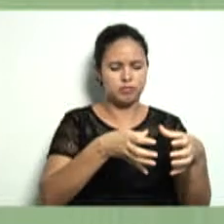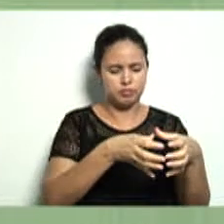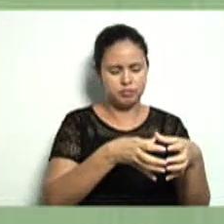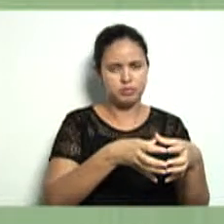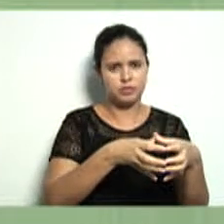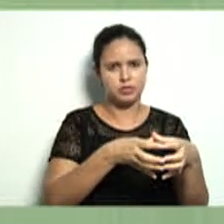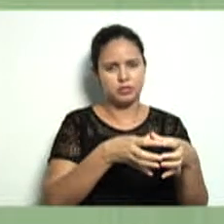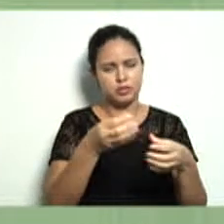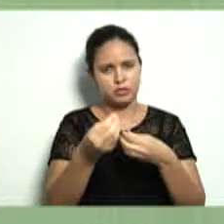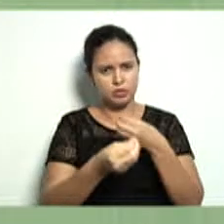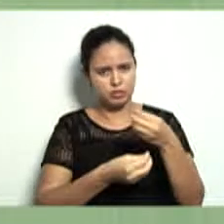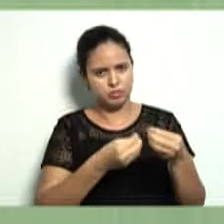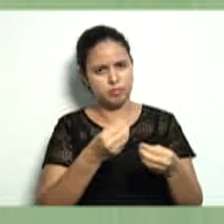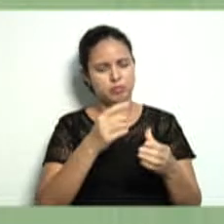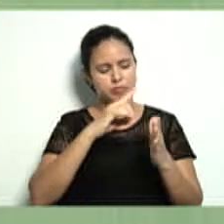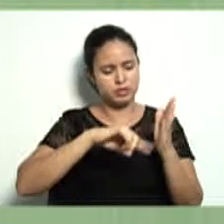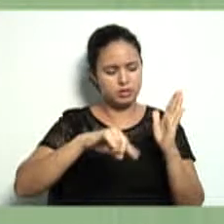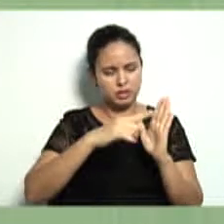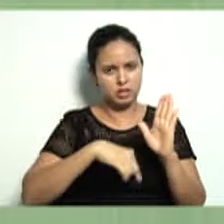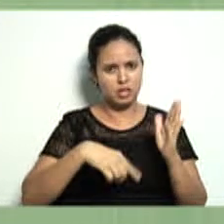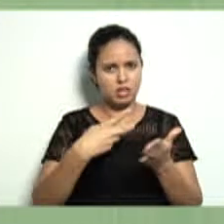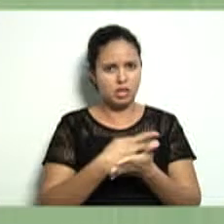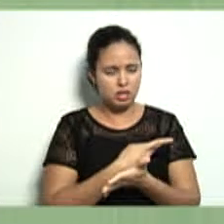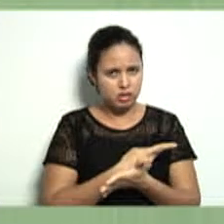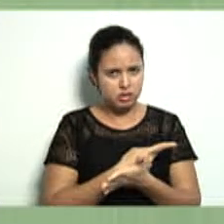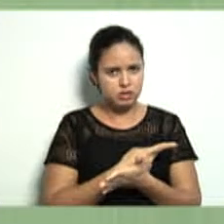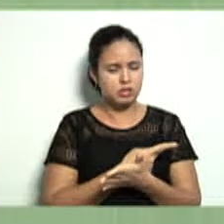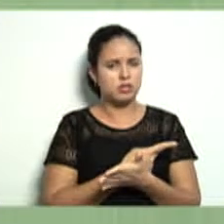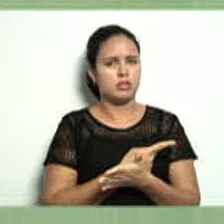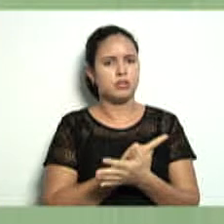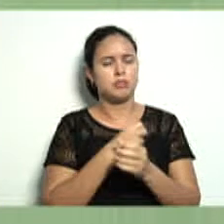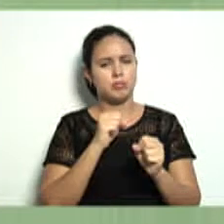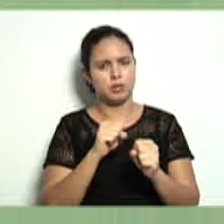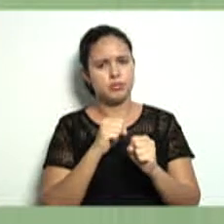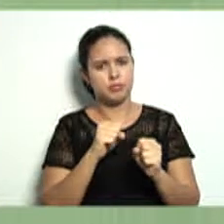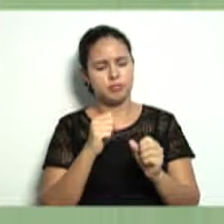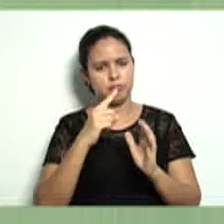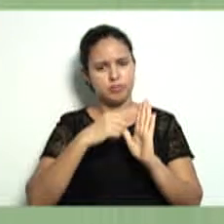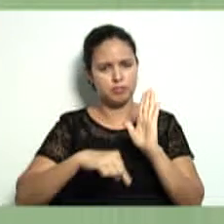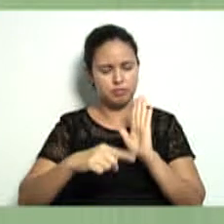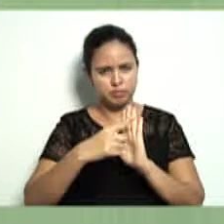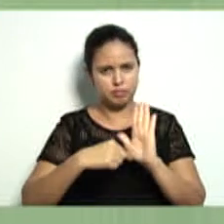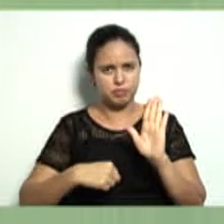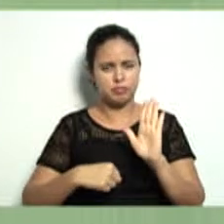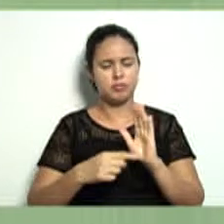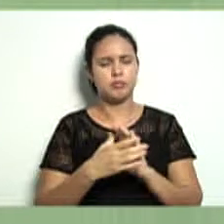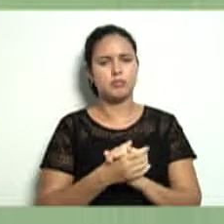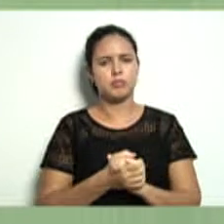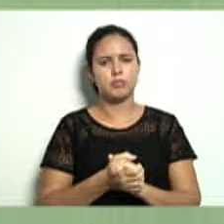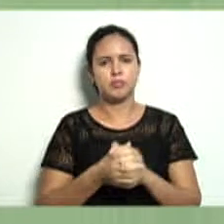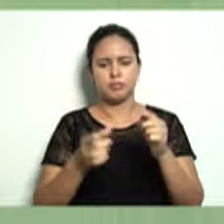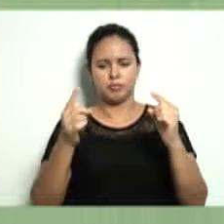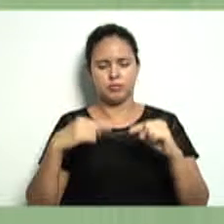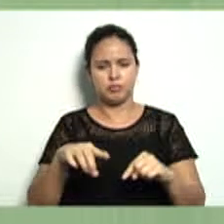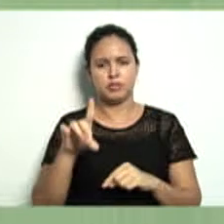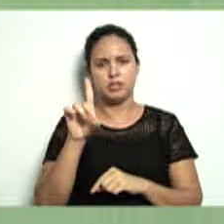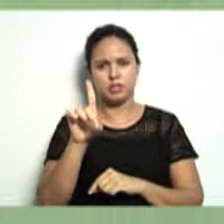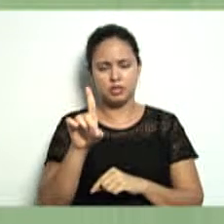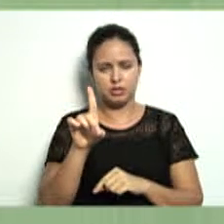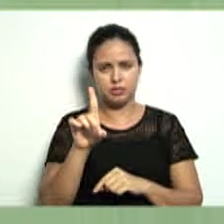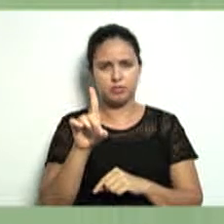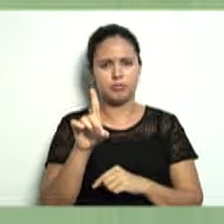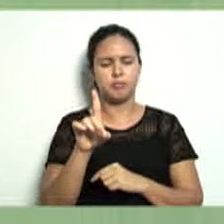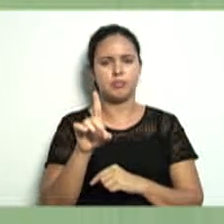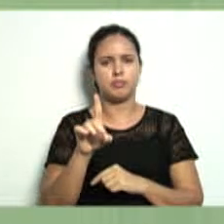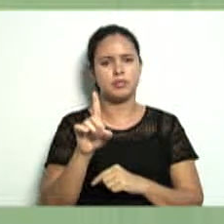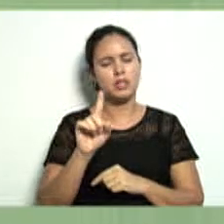era para marcar a incorreta, ela não é uma vantagem, a gente marca ela. Vou só detalhar a letra D também, que é uma